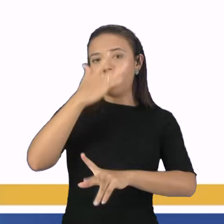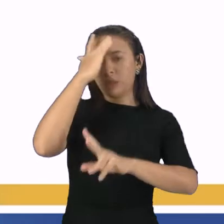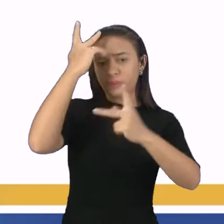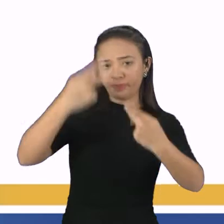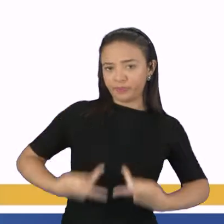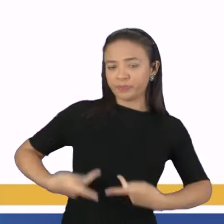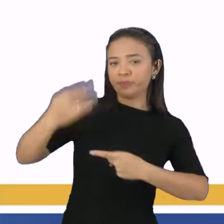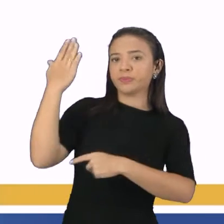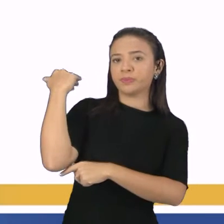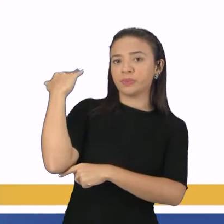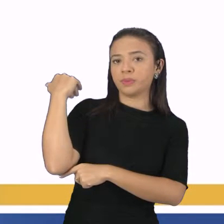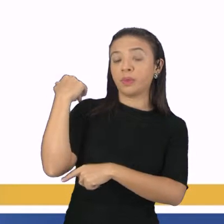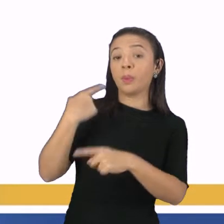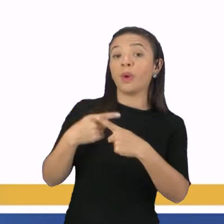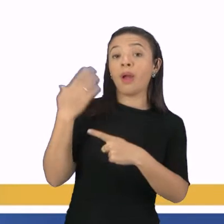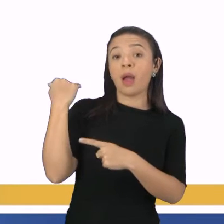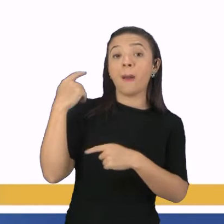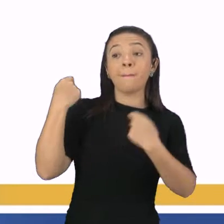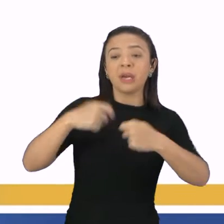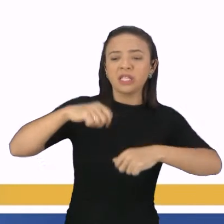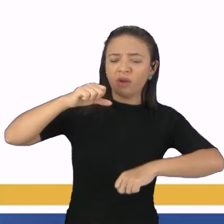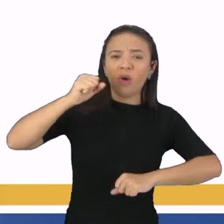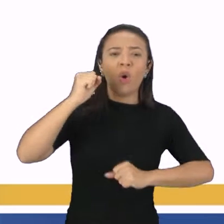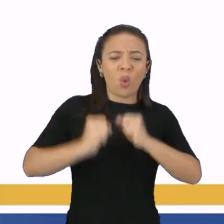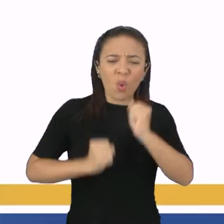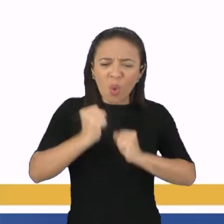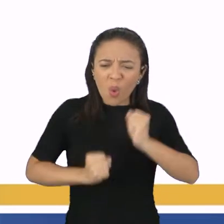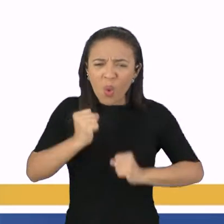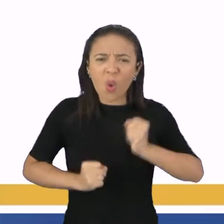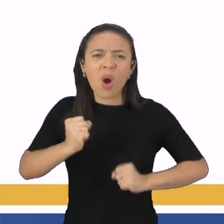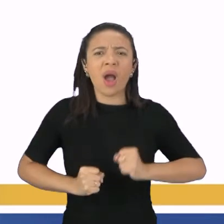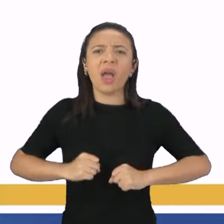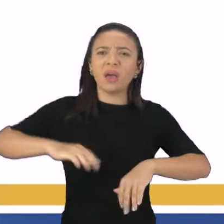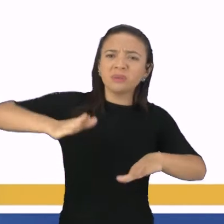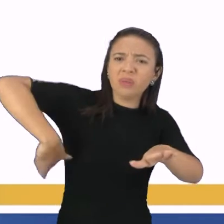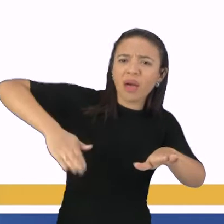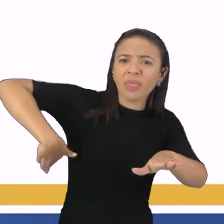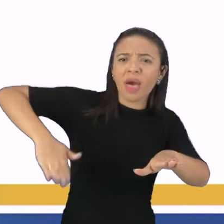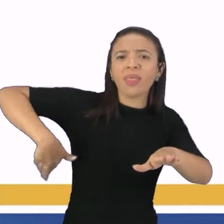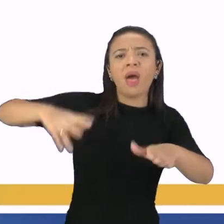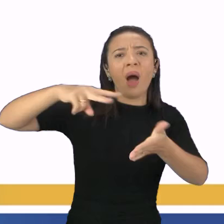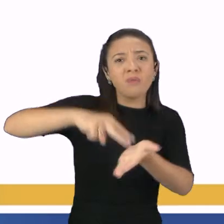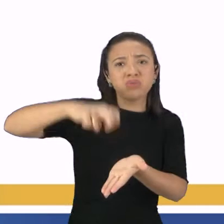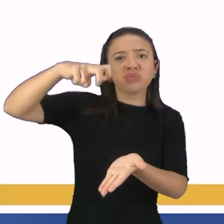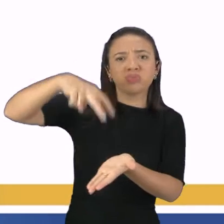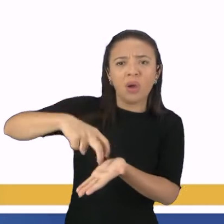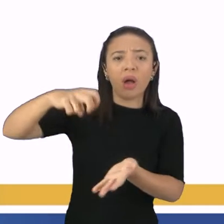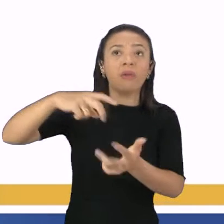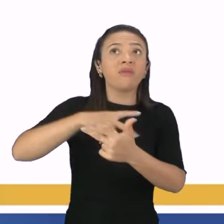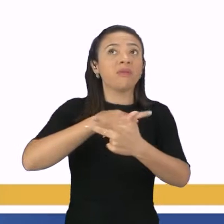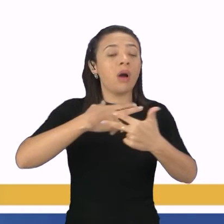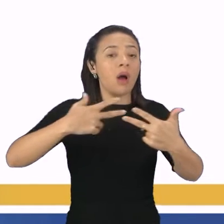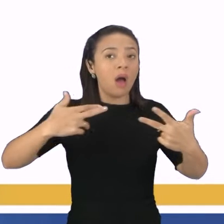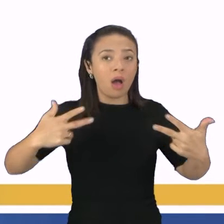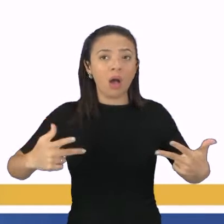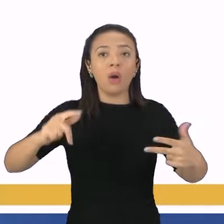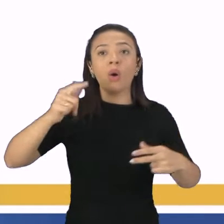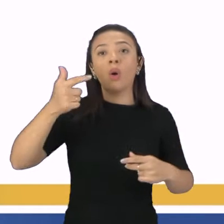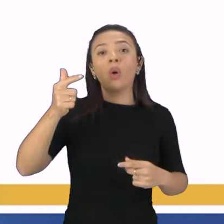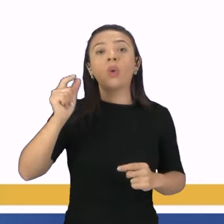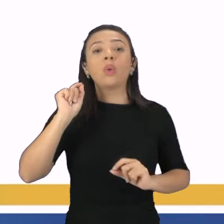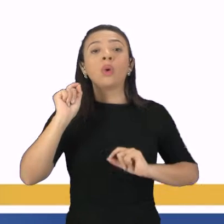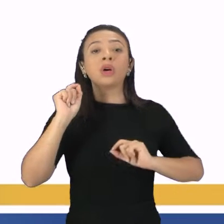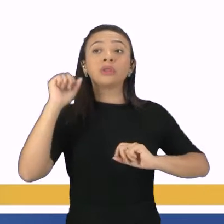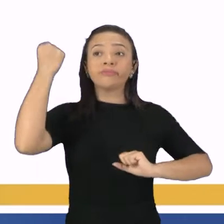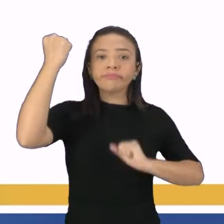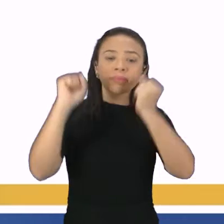que necessitavam correr, nadar, levantar, pular e entre outros exercícios para sua